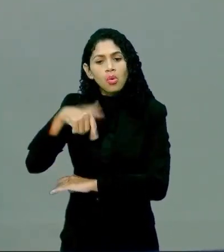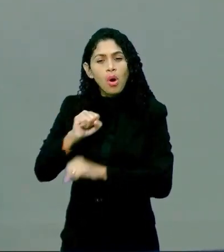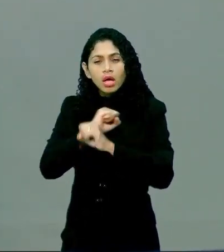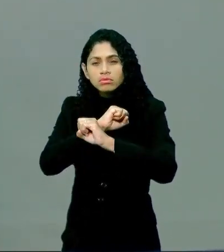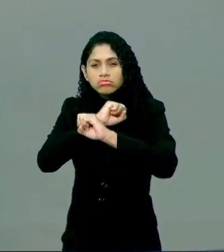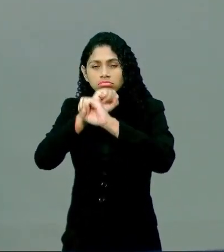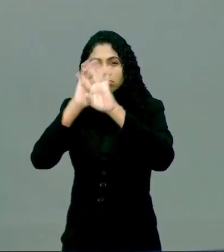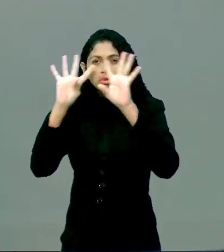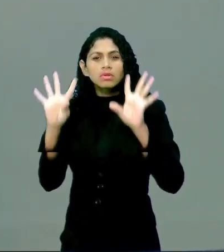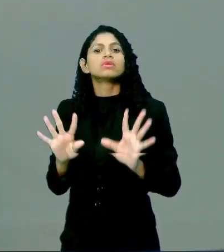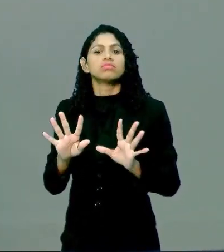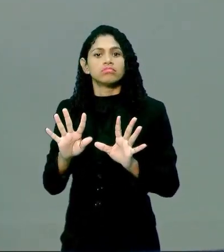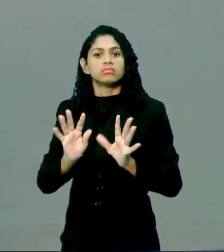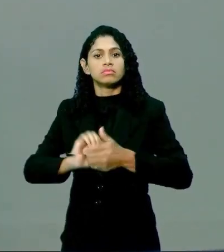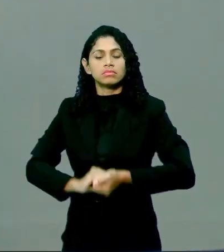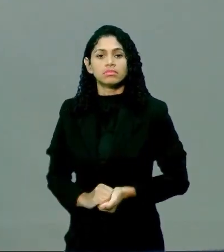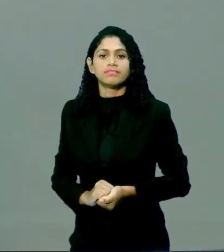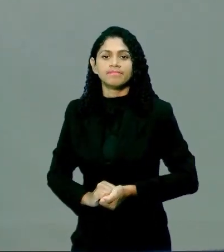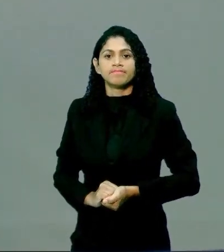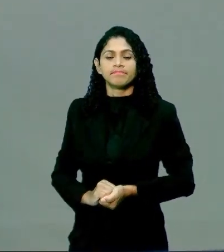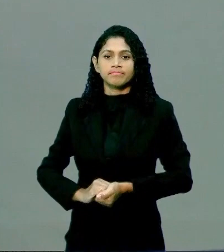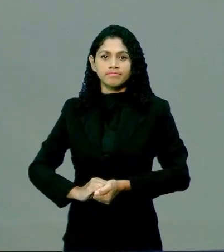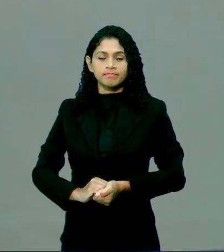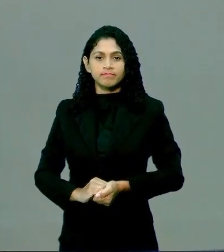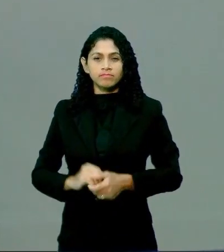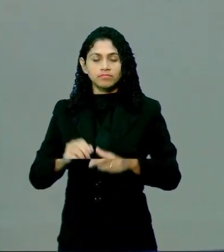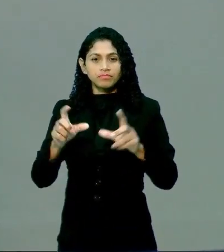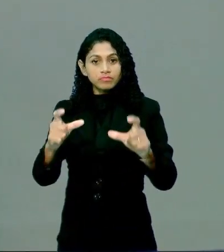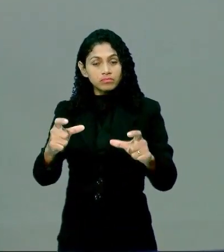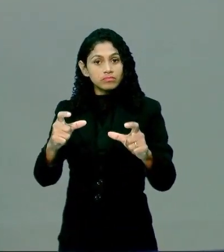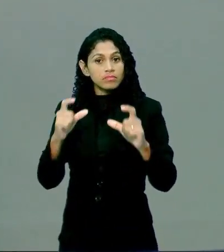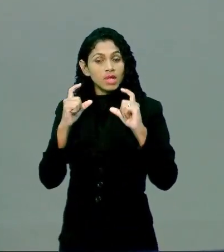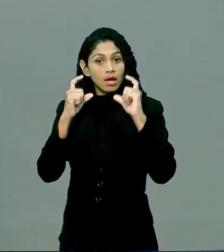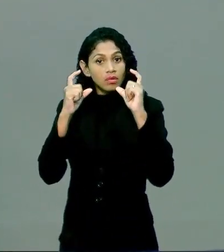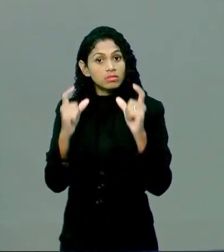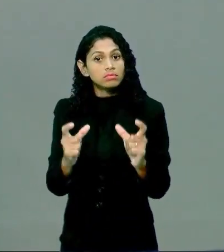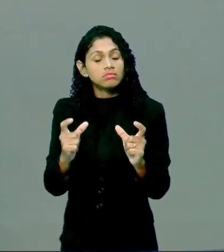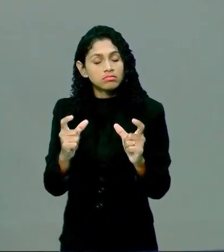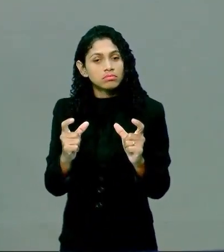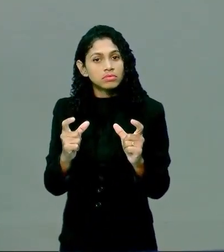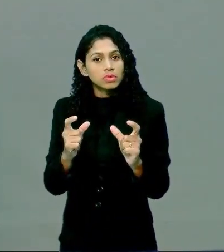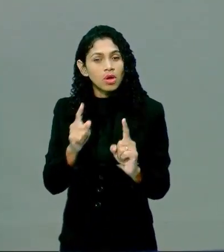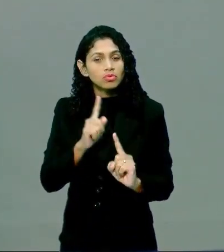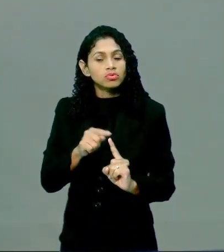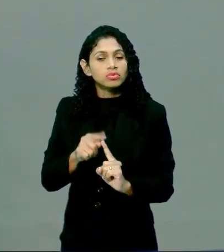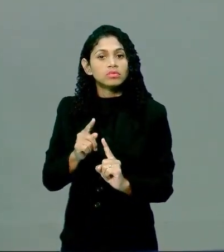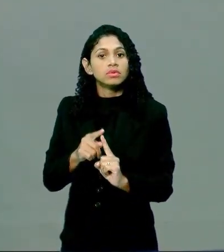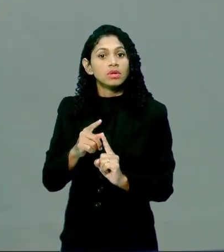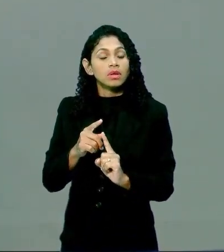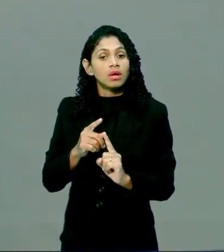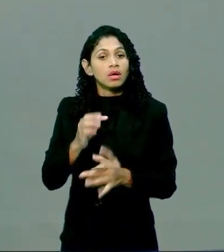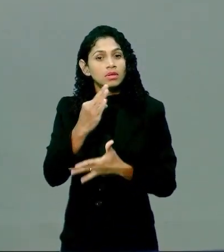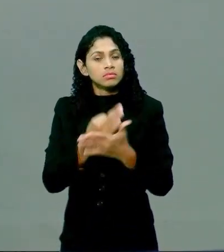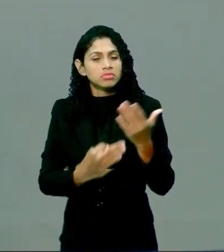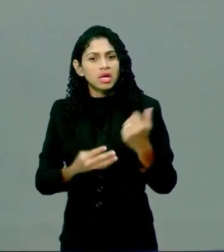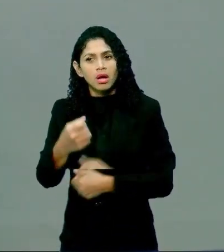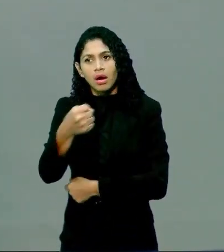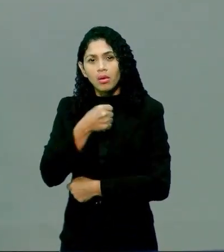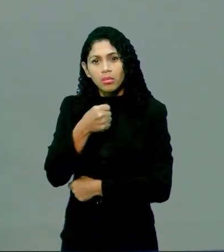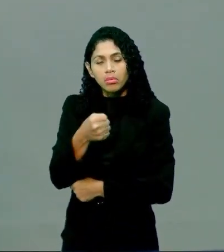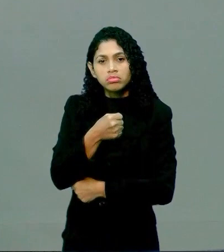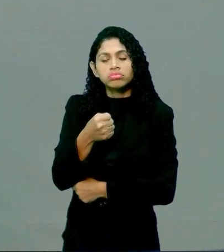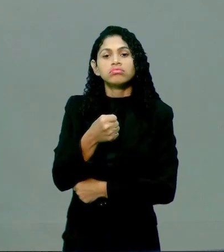pronto, chegou lá. Principalmente a gente observa esse tipo de texto nas